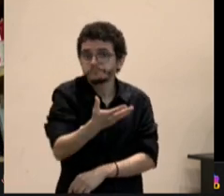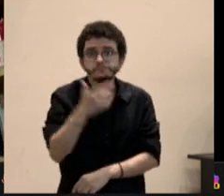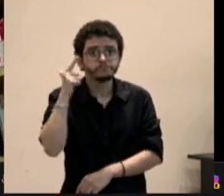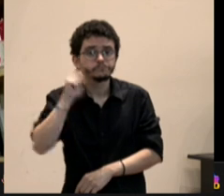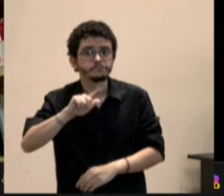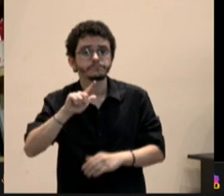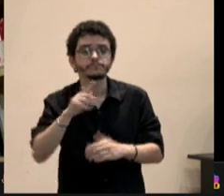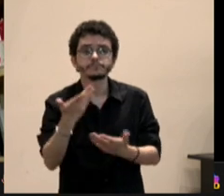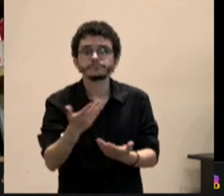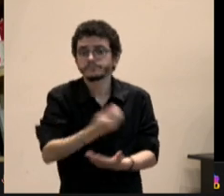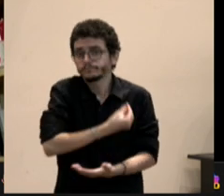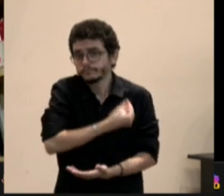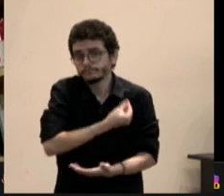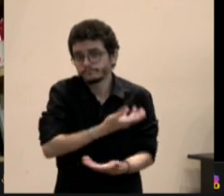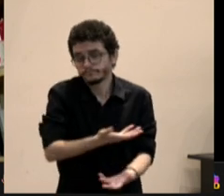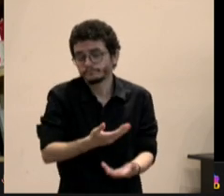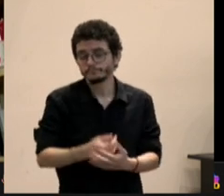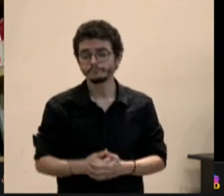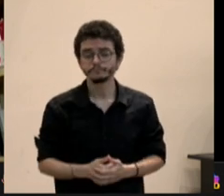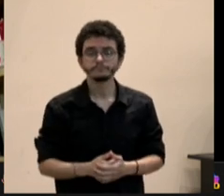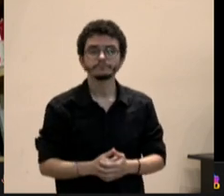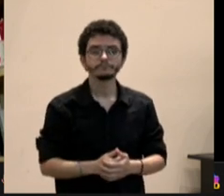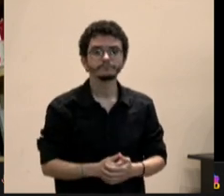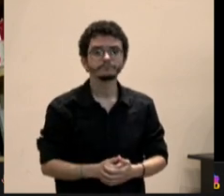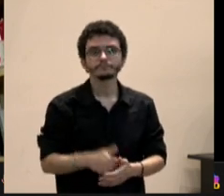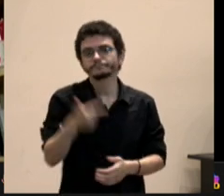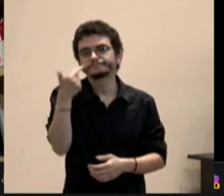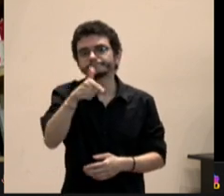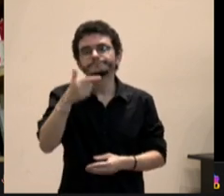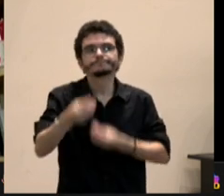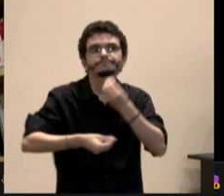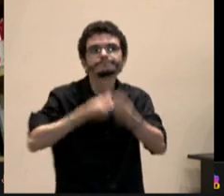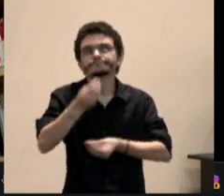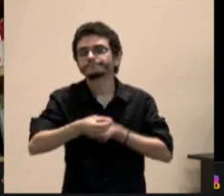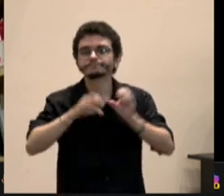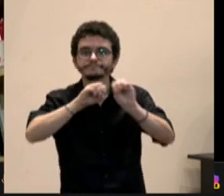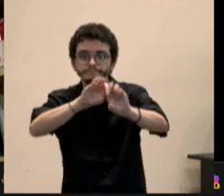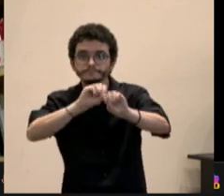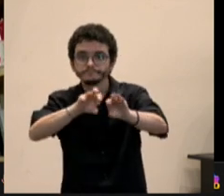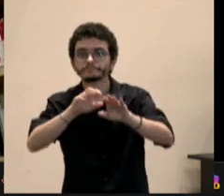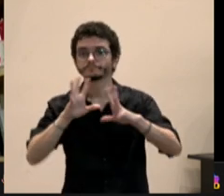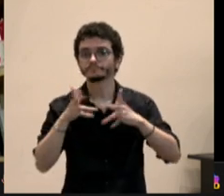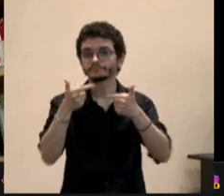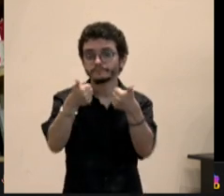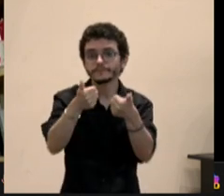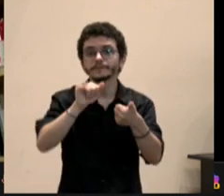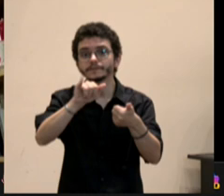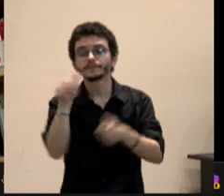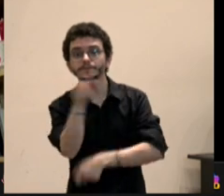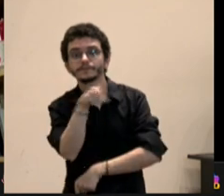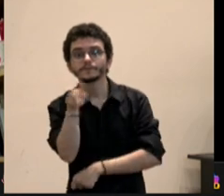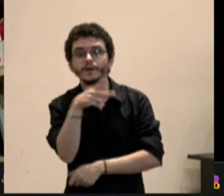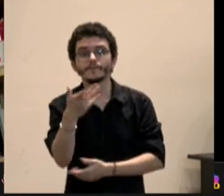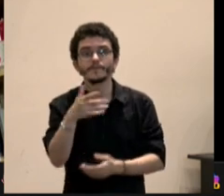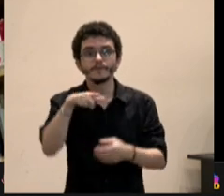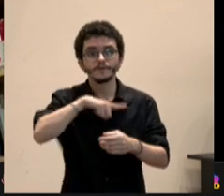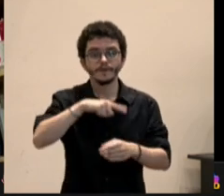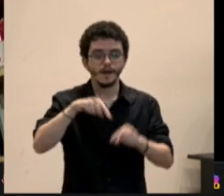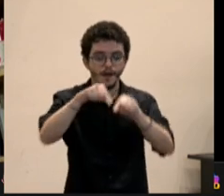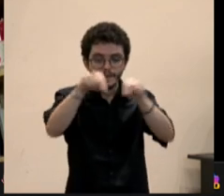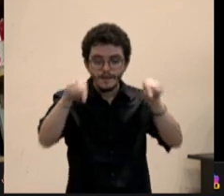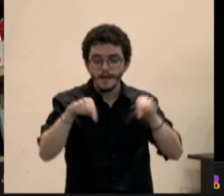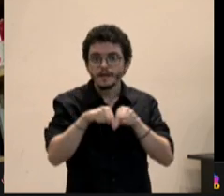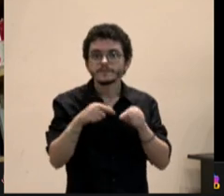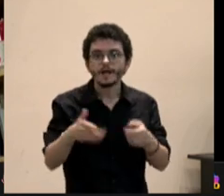se sustentar, né? Não há como ter uma educação de qualidade quando os professores têm salas